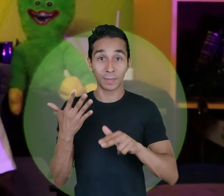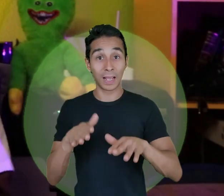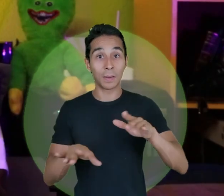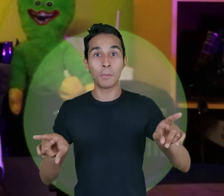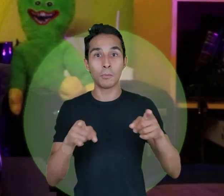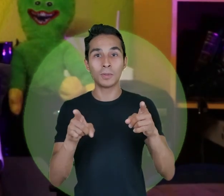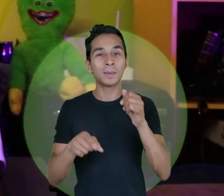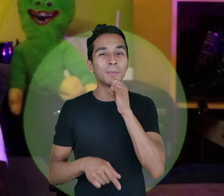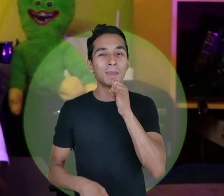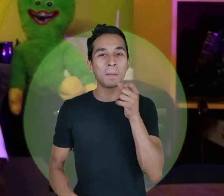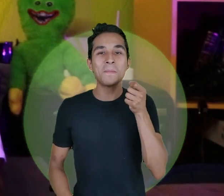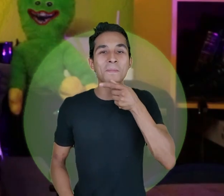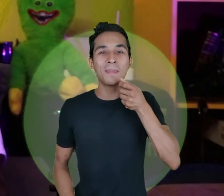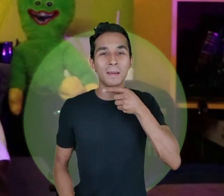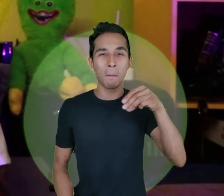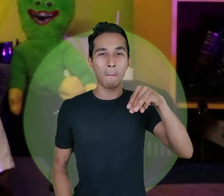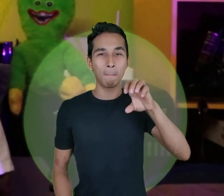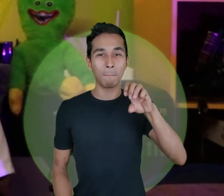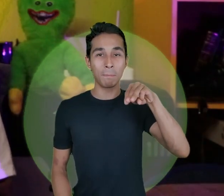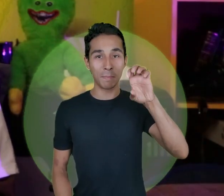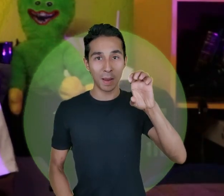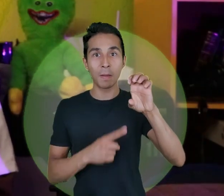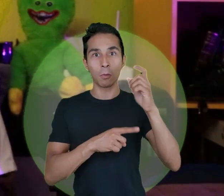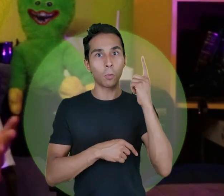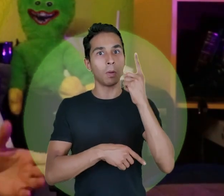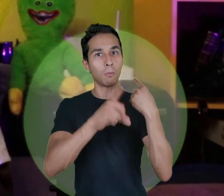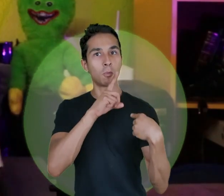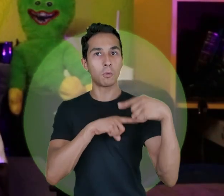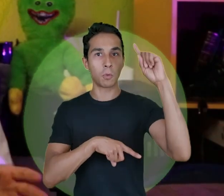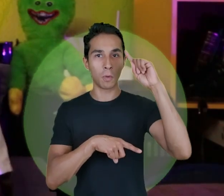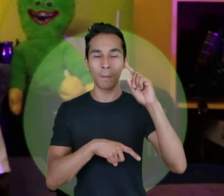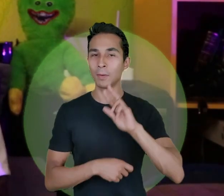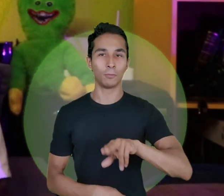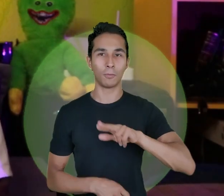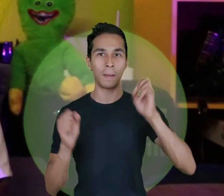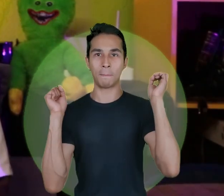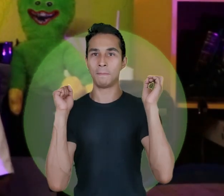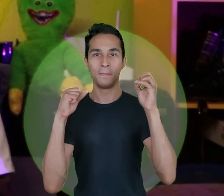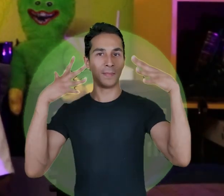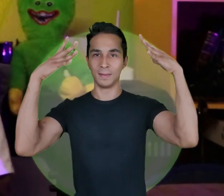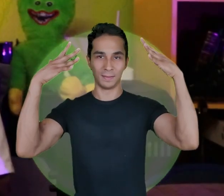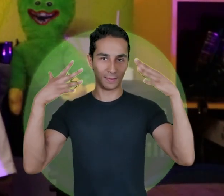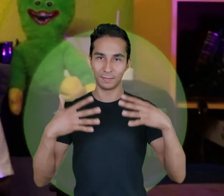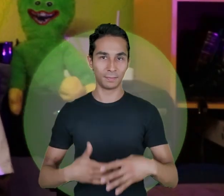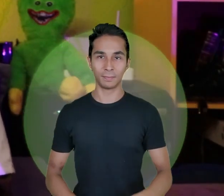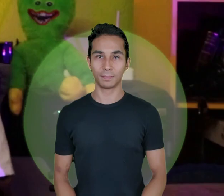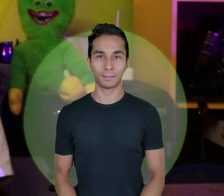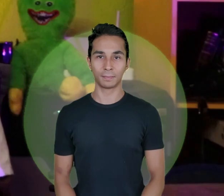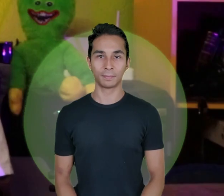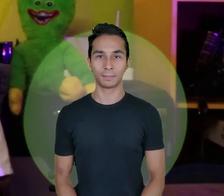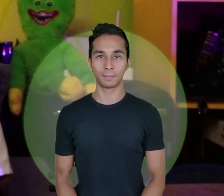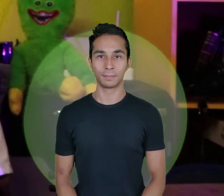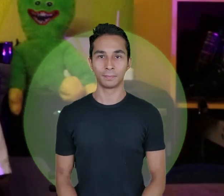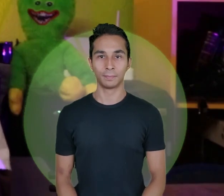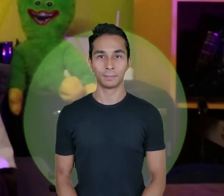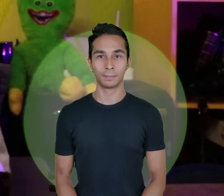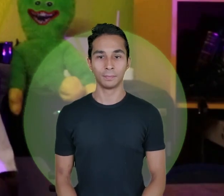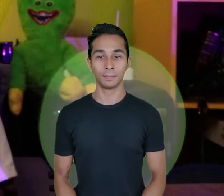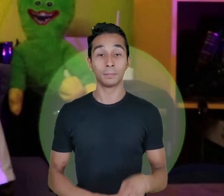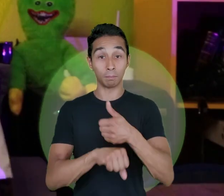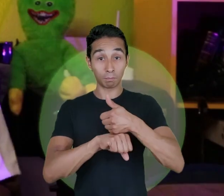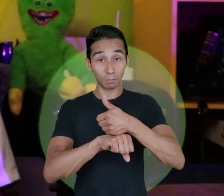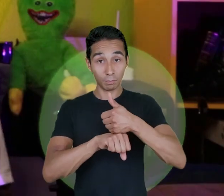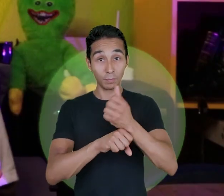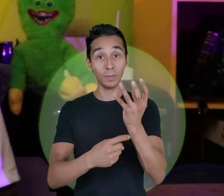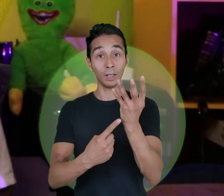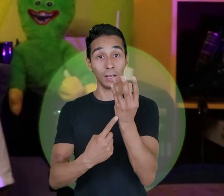né? Então não é milagroso assim você achar que de uma hora para outra você vai hitar. E eu acho que existe muito, a carreira artística